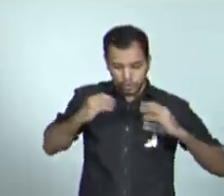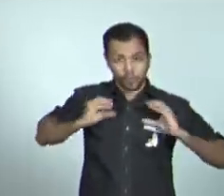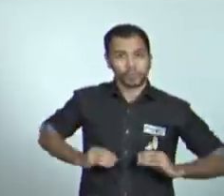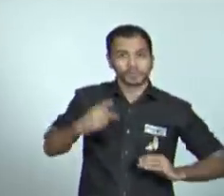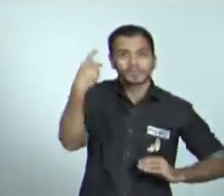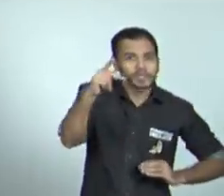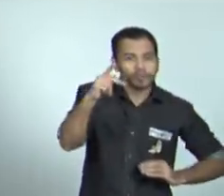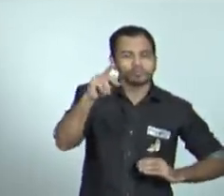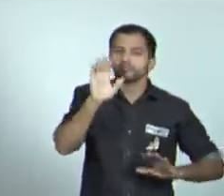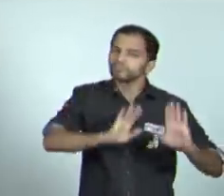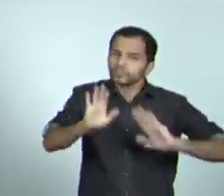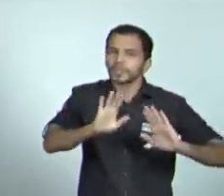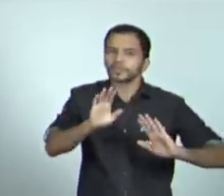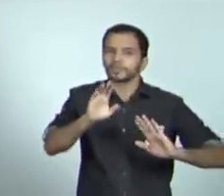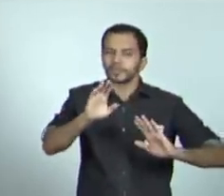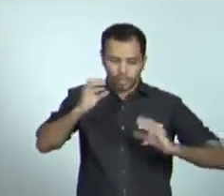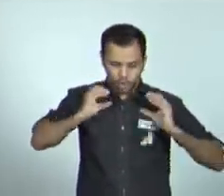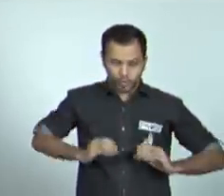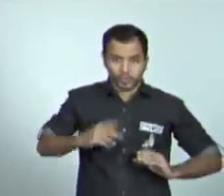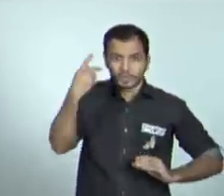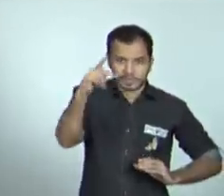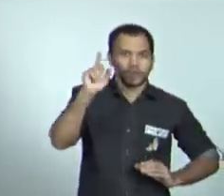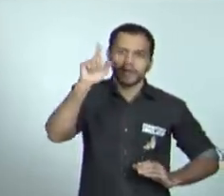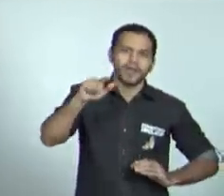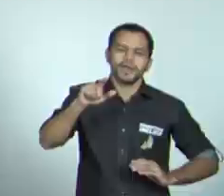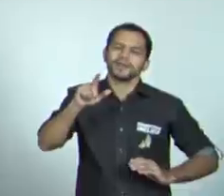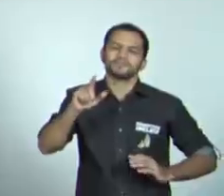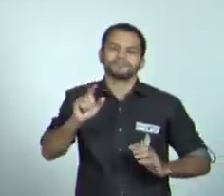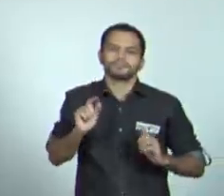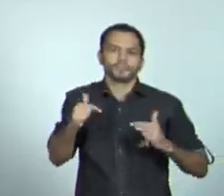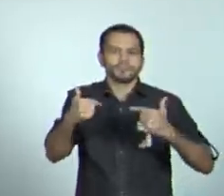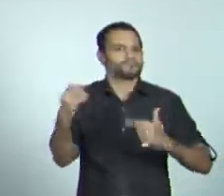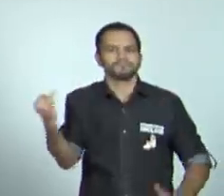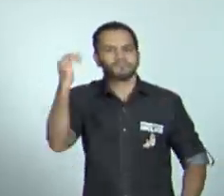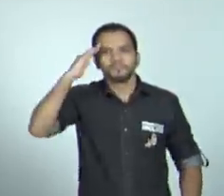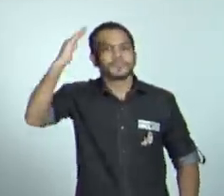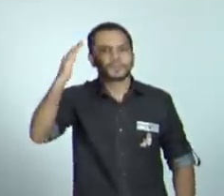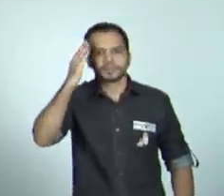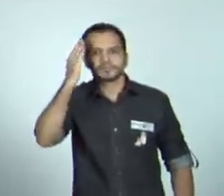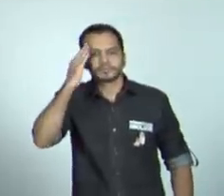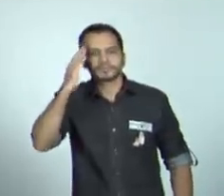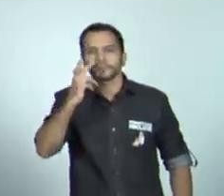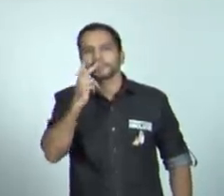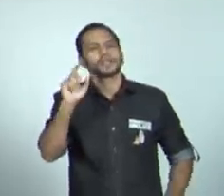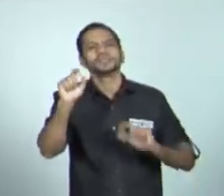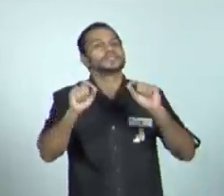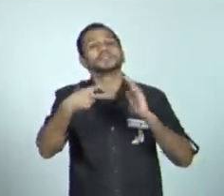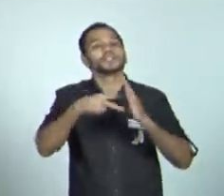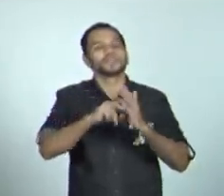o que você fala esse estrangerismo que a gente aprendeu agora tá todo mundo falando mais de 7